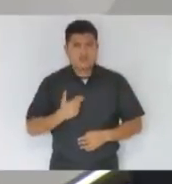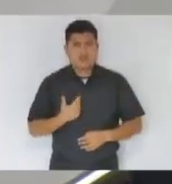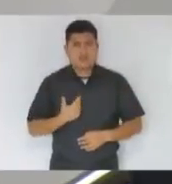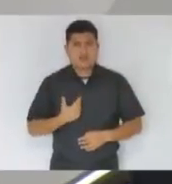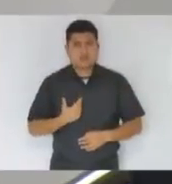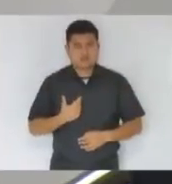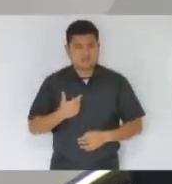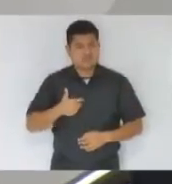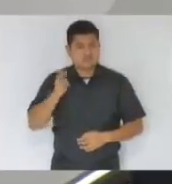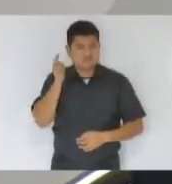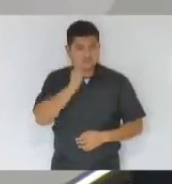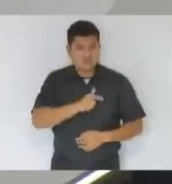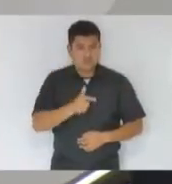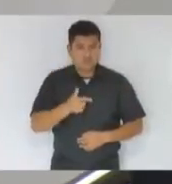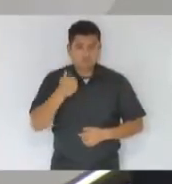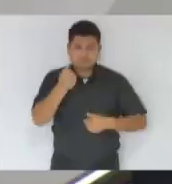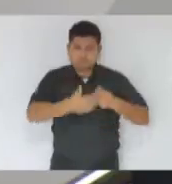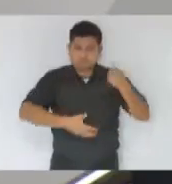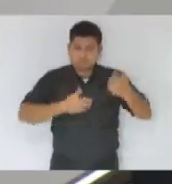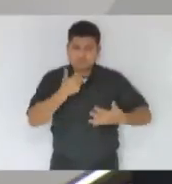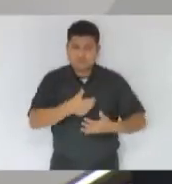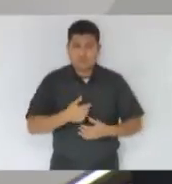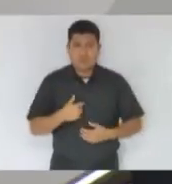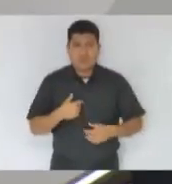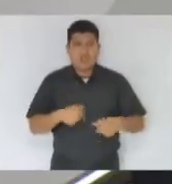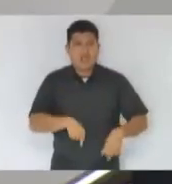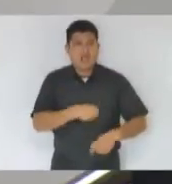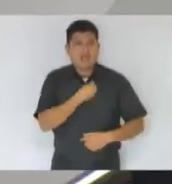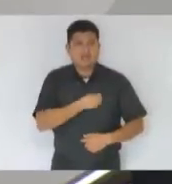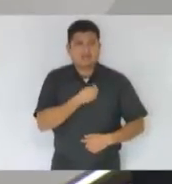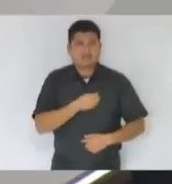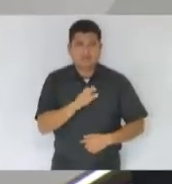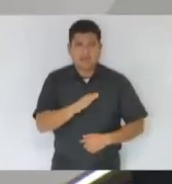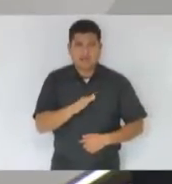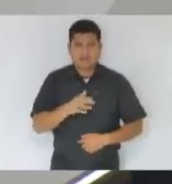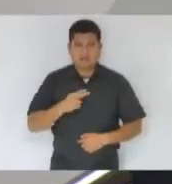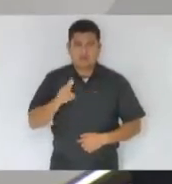está acontecendo. Mas eu não gosto do uso de politicagem.